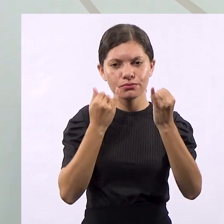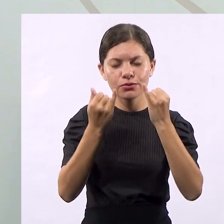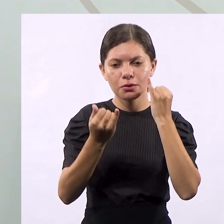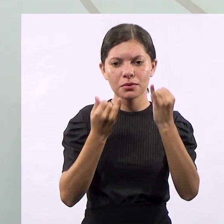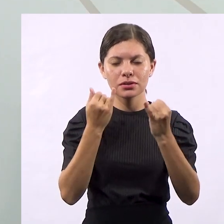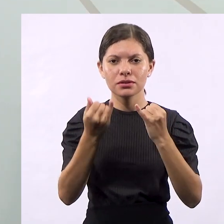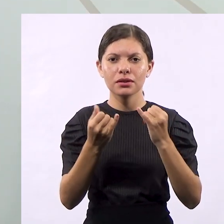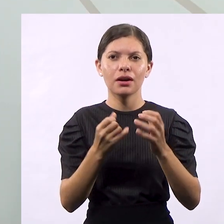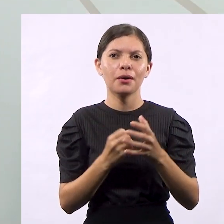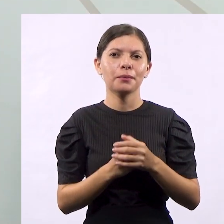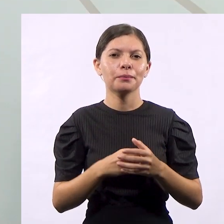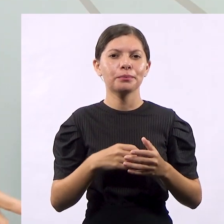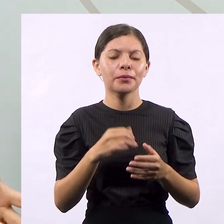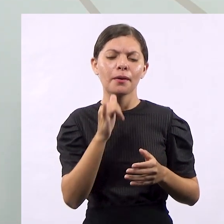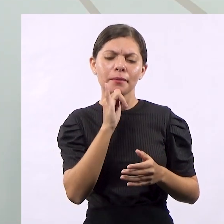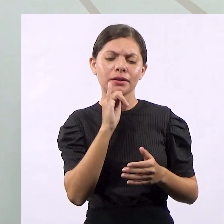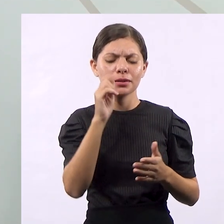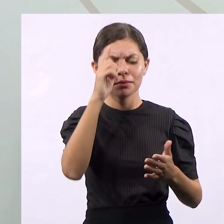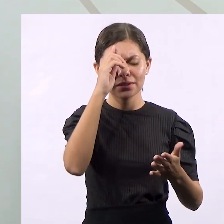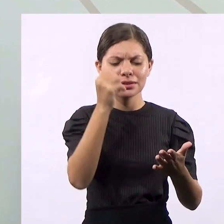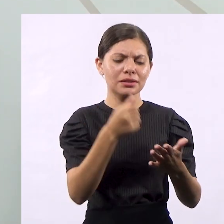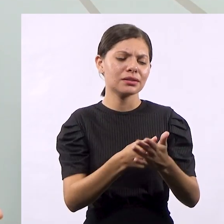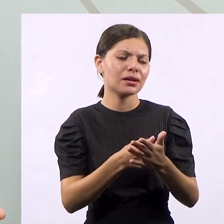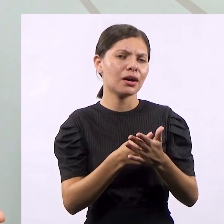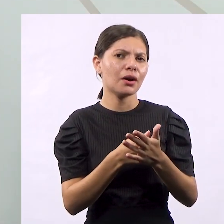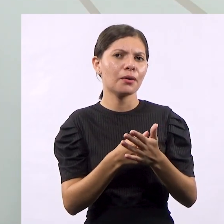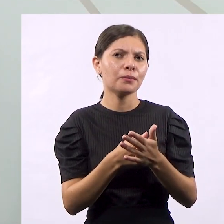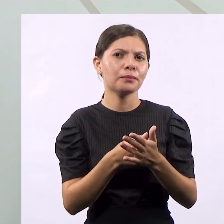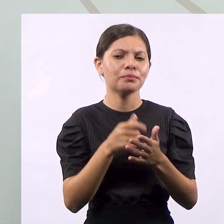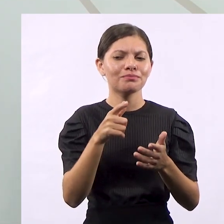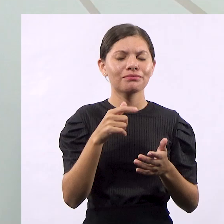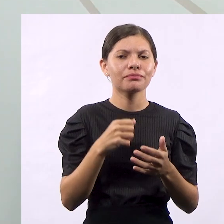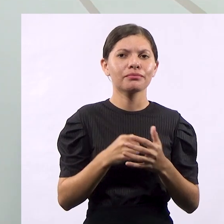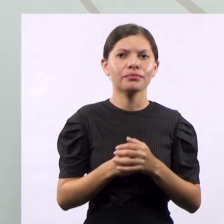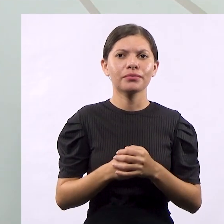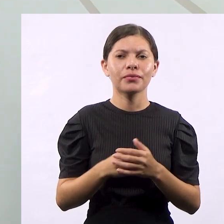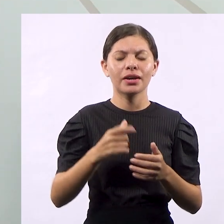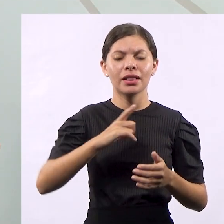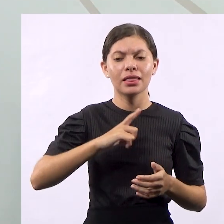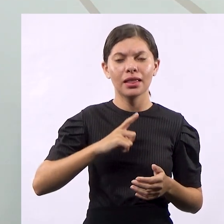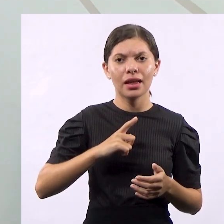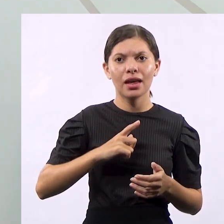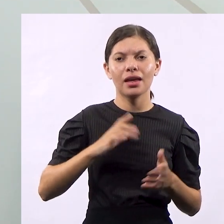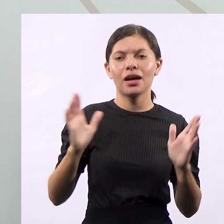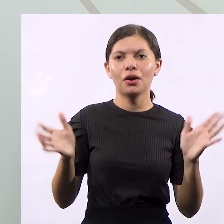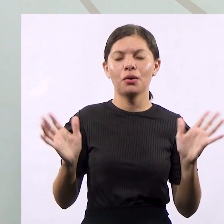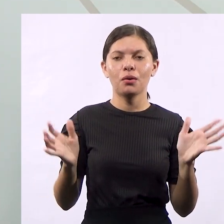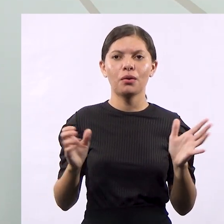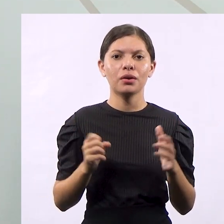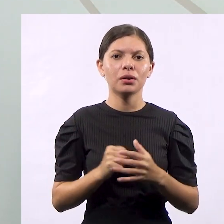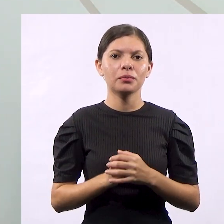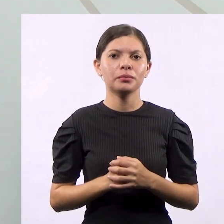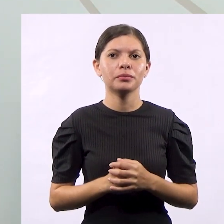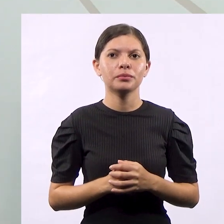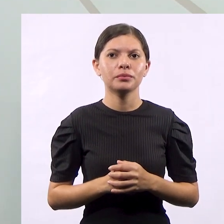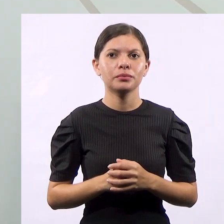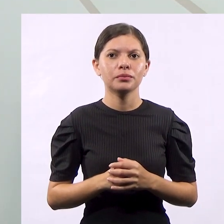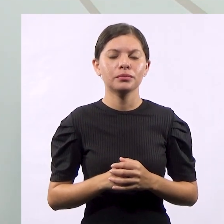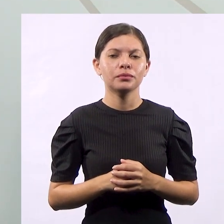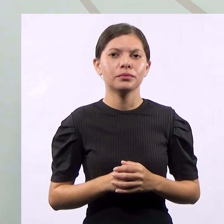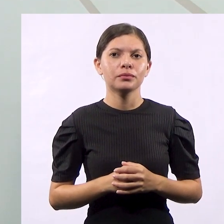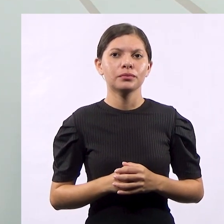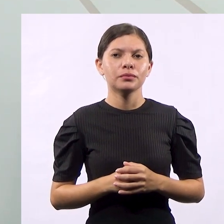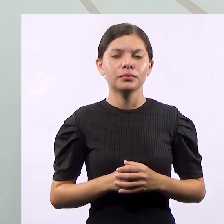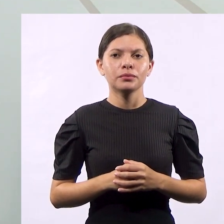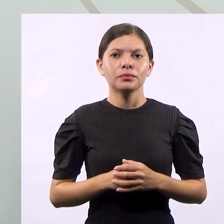exemplo, a decisão sobre um determinado recurso que chegou. Foi consultado o colegiado, né?